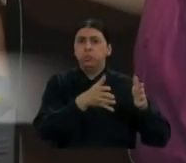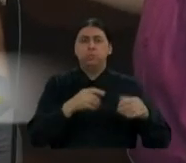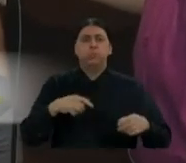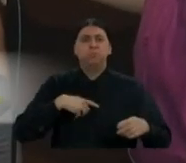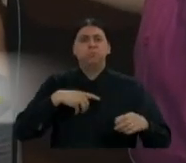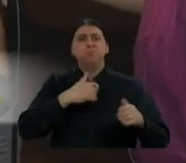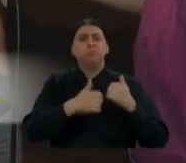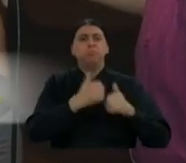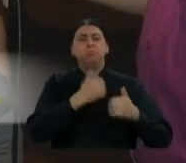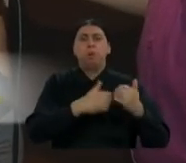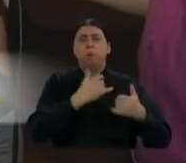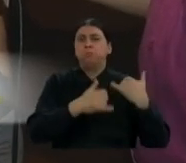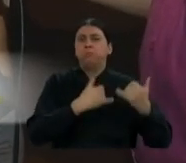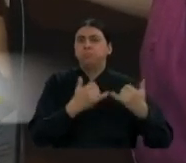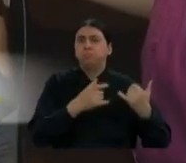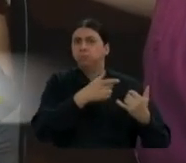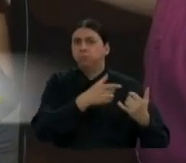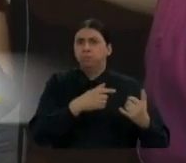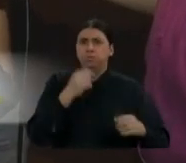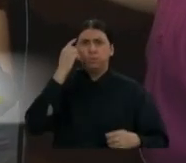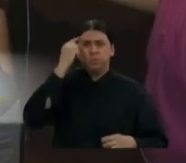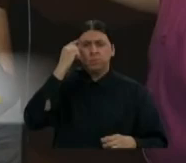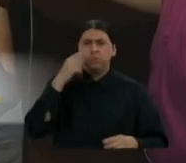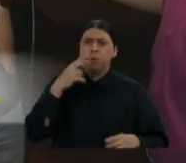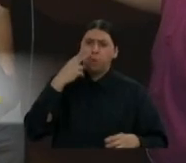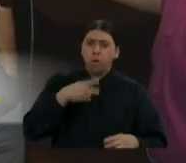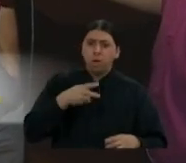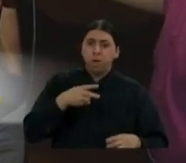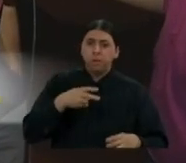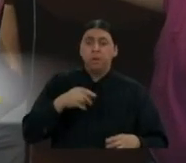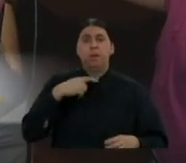andares e olhava para baixo pensar que podia voar